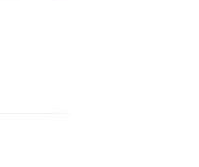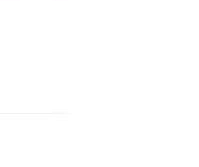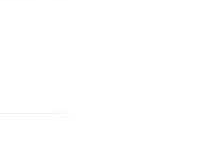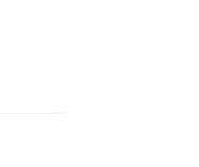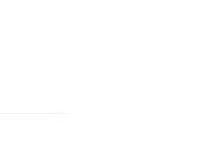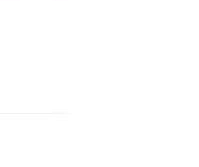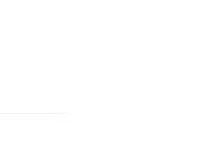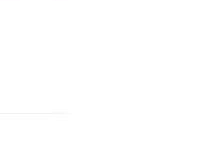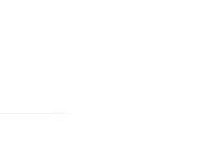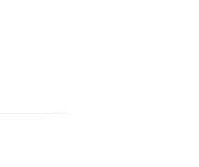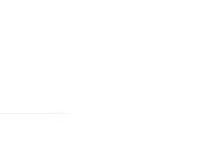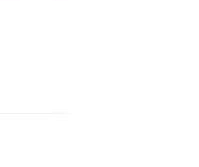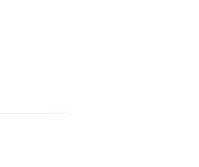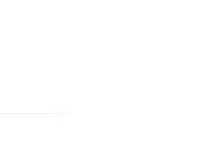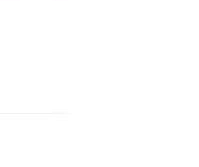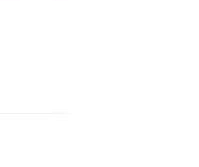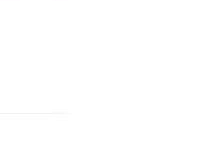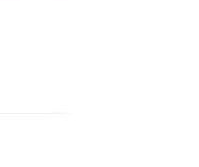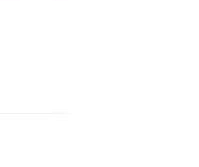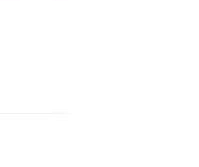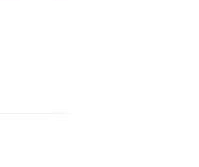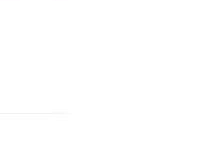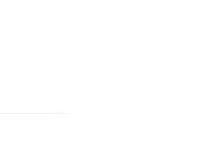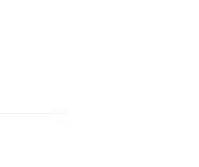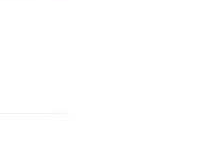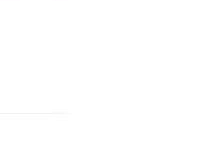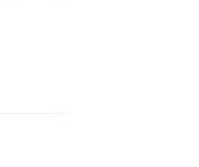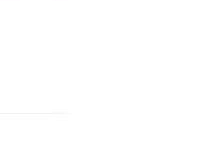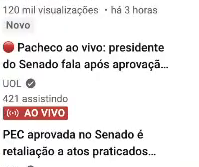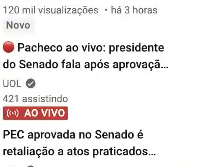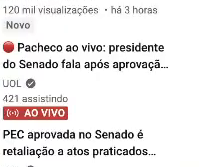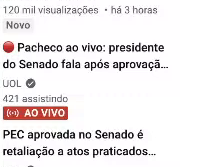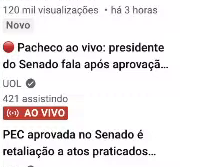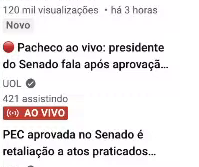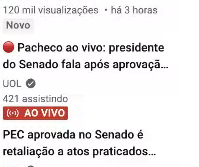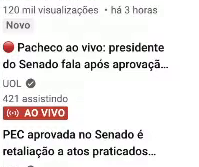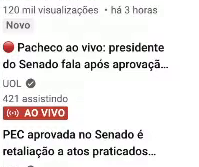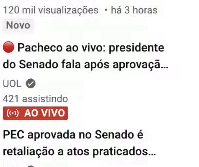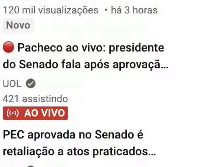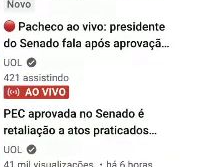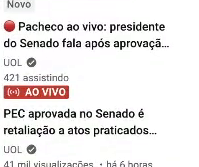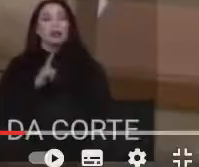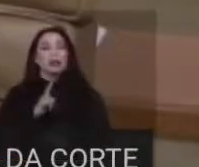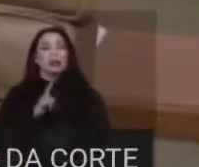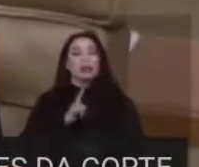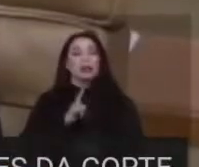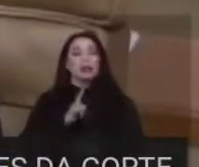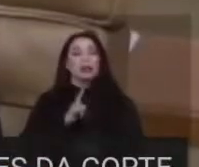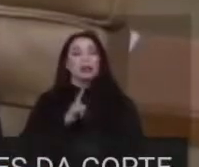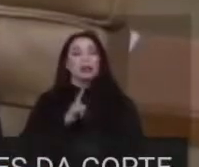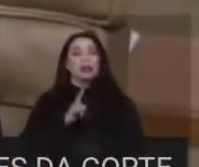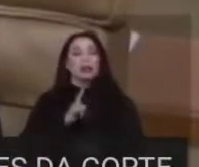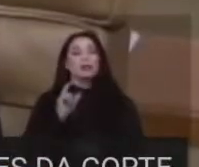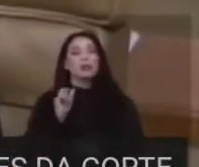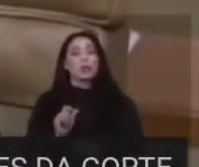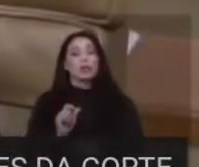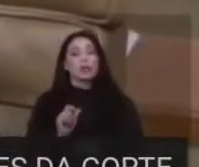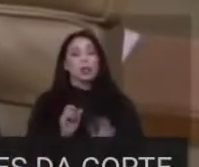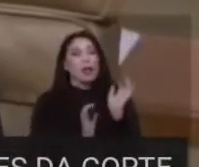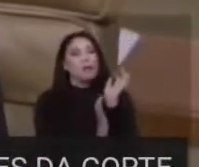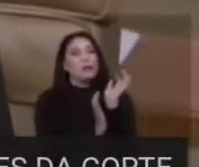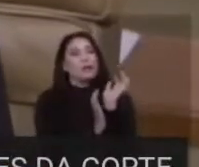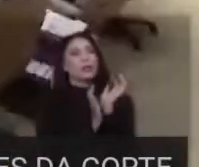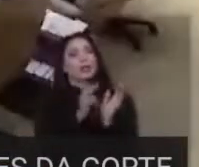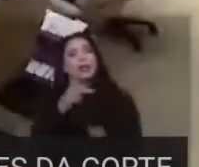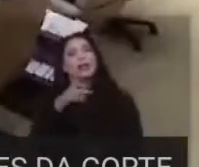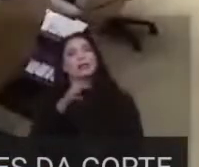não dá. Não dá, não dá. Tá duro. Tá duro, tá duro. É. Aí fica difícil mesmo, né, ministro?